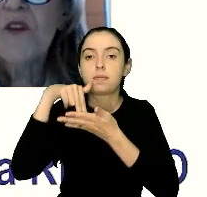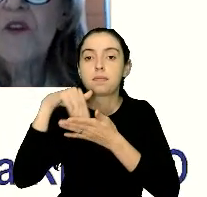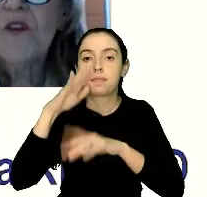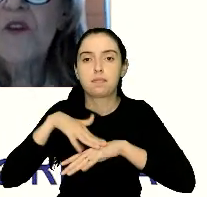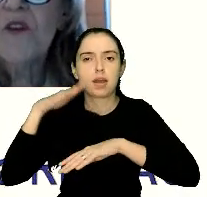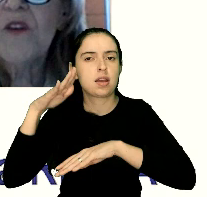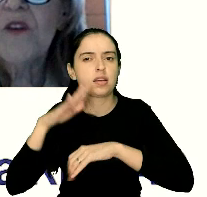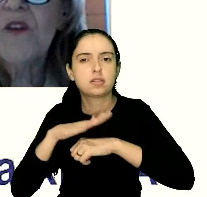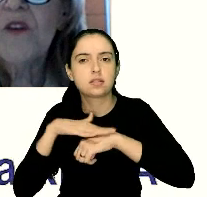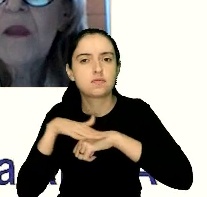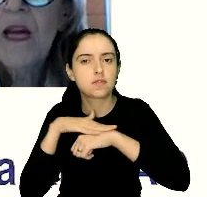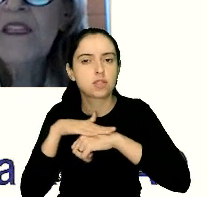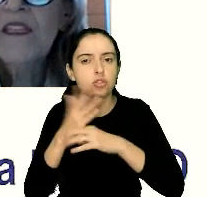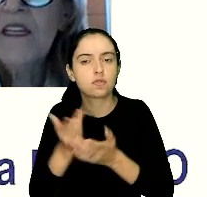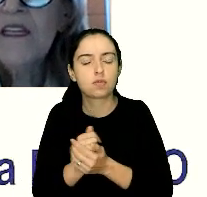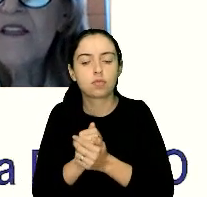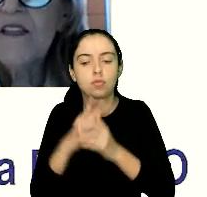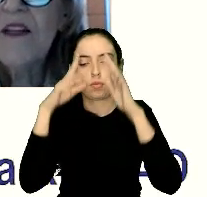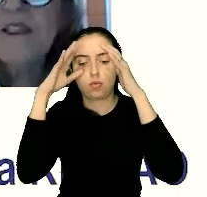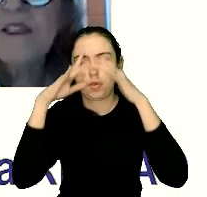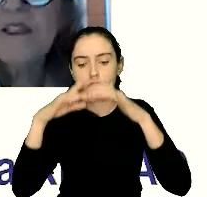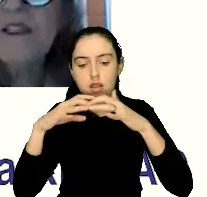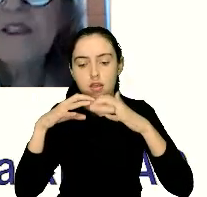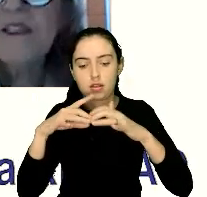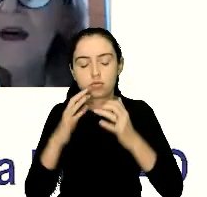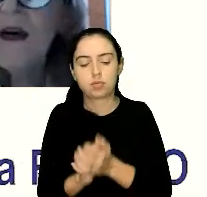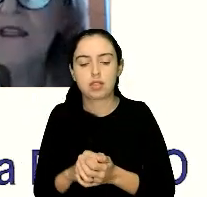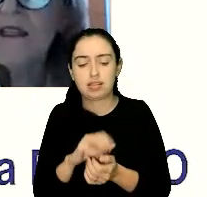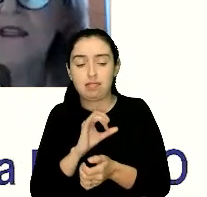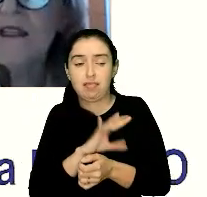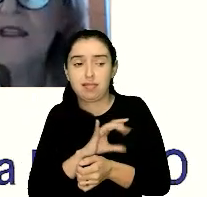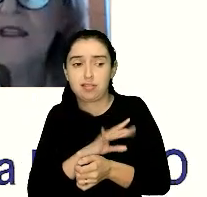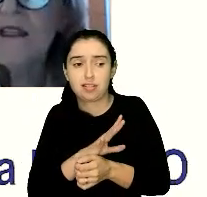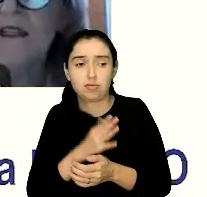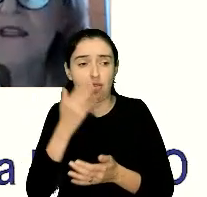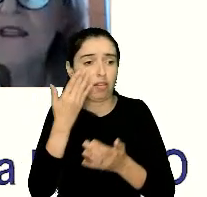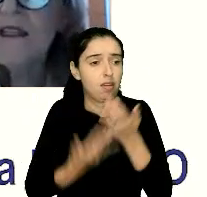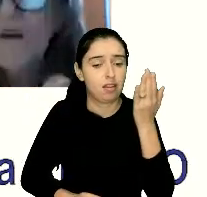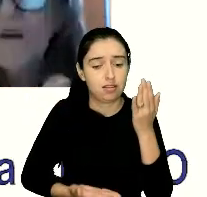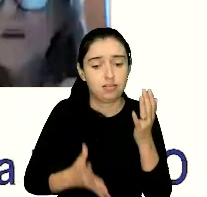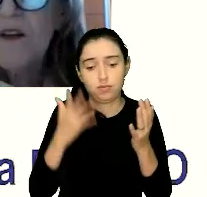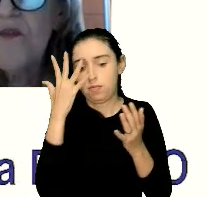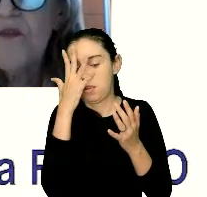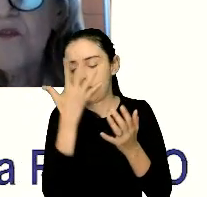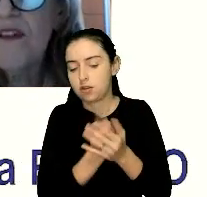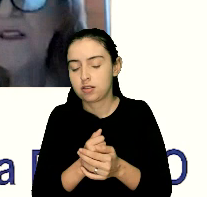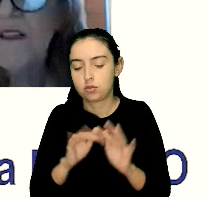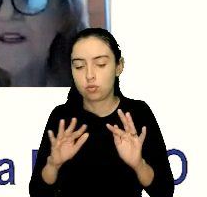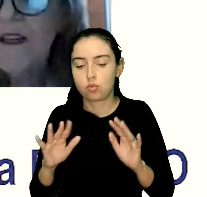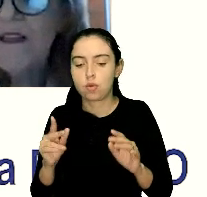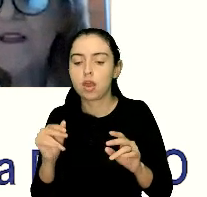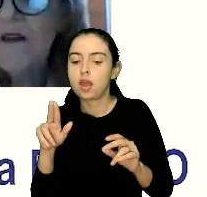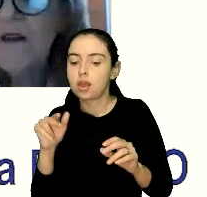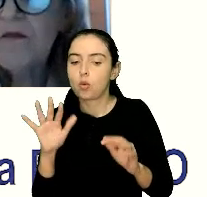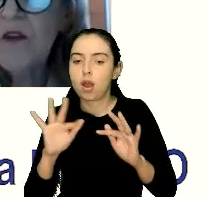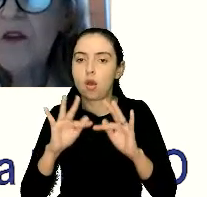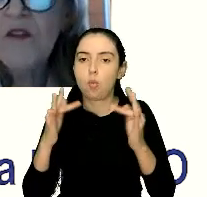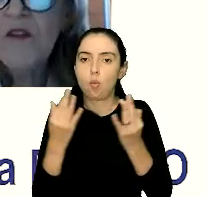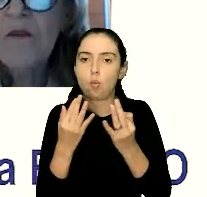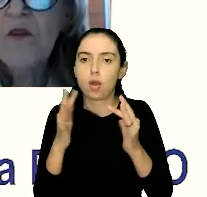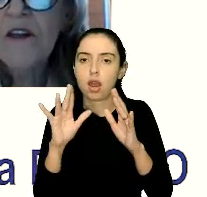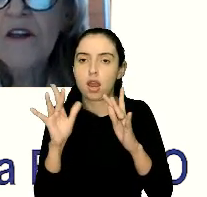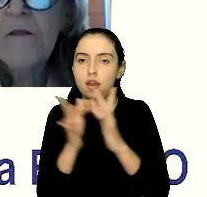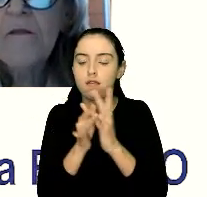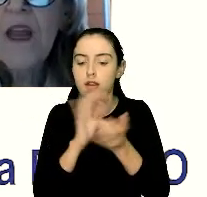do que racional. As crises fazem cair máscaras, como nos casais que estão tendo essa convivência